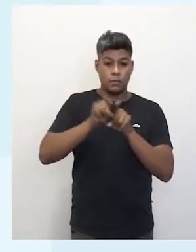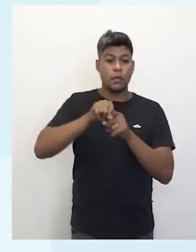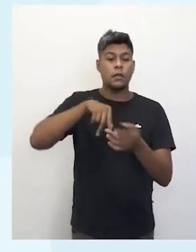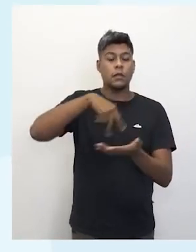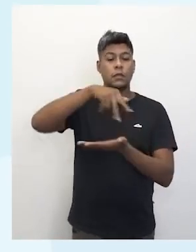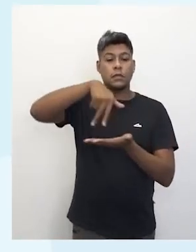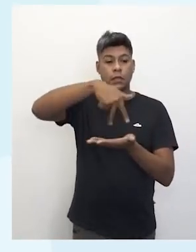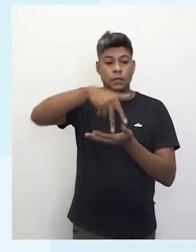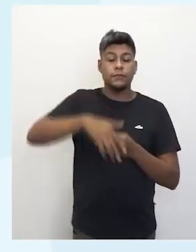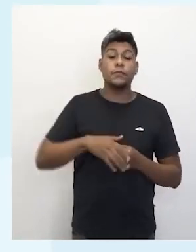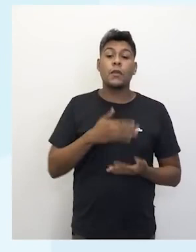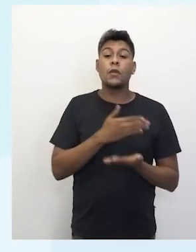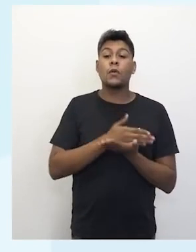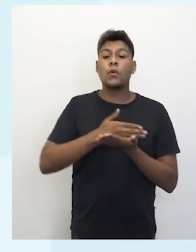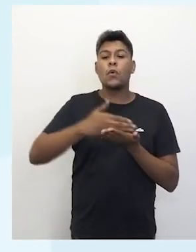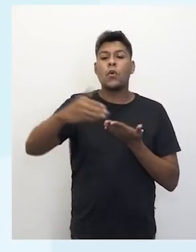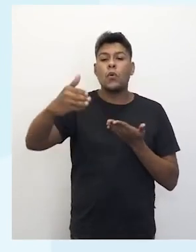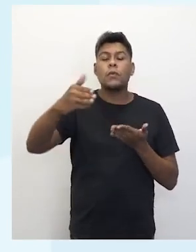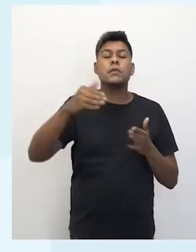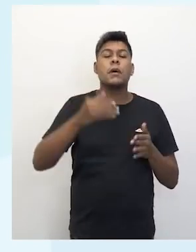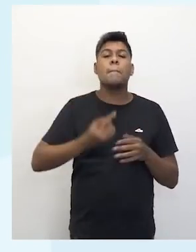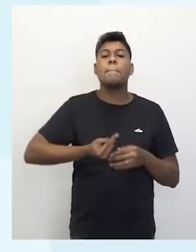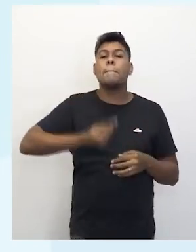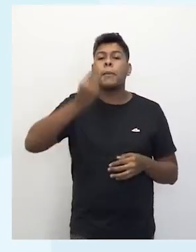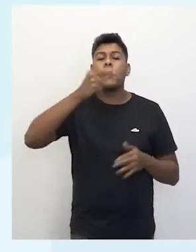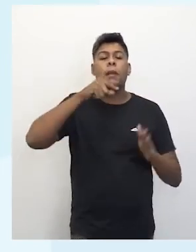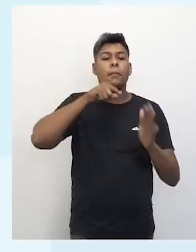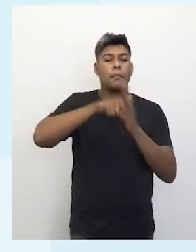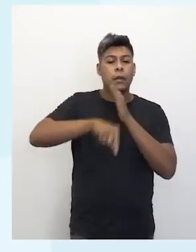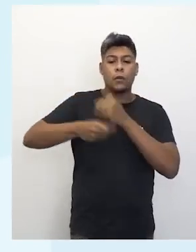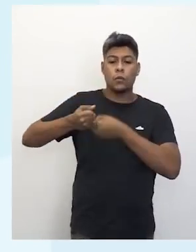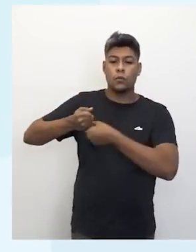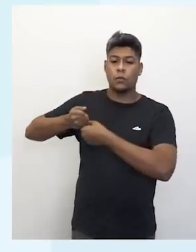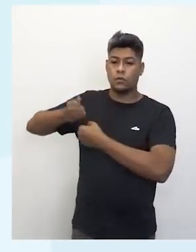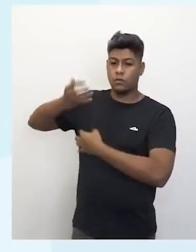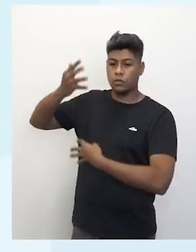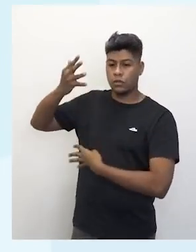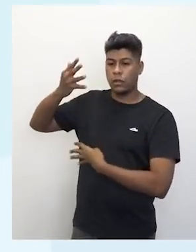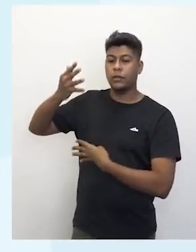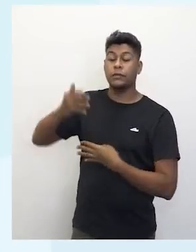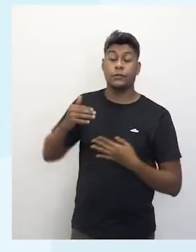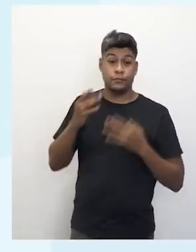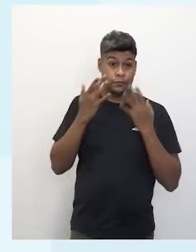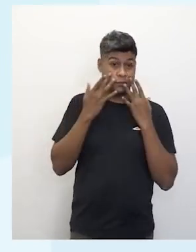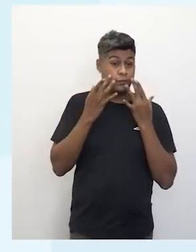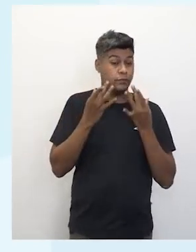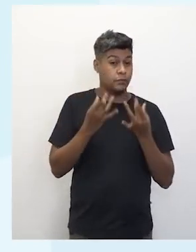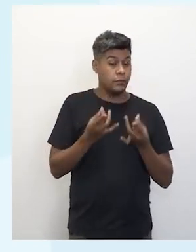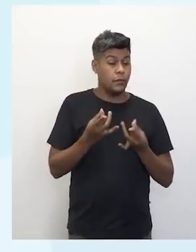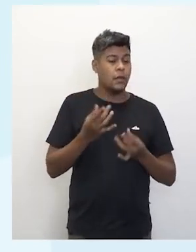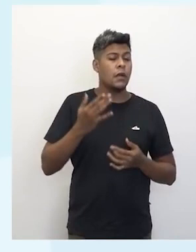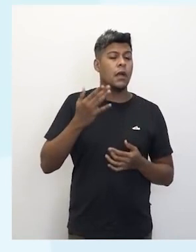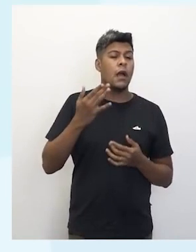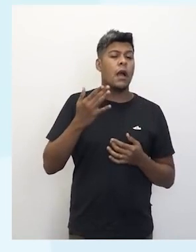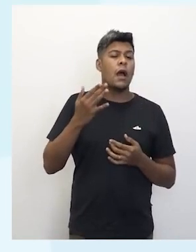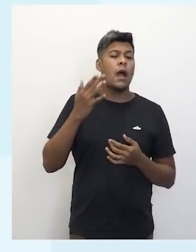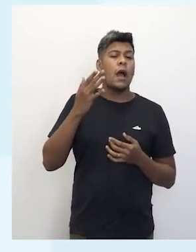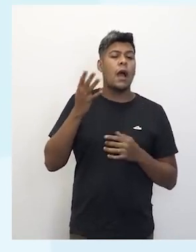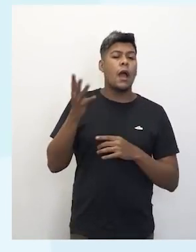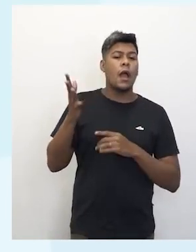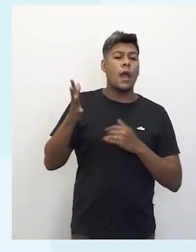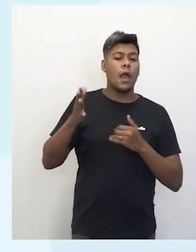Então, a gente vai começar já com a nossa primeira interaçãozinha pelo chat na aula de hoje. Atenção aí. O que vocês entendem por processo